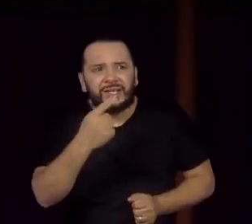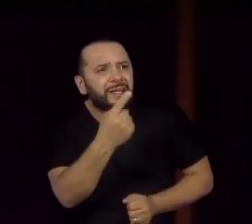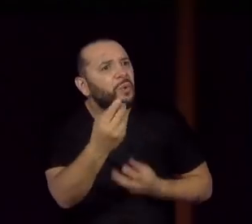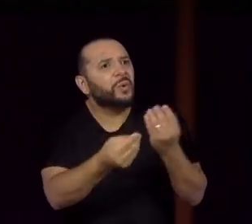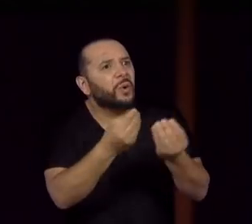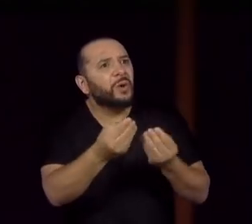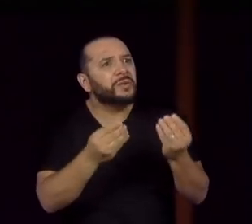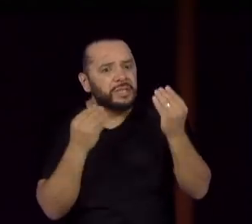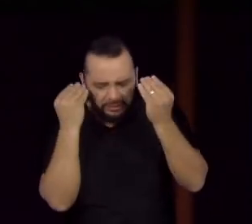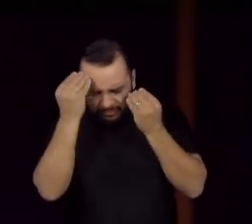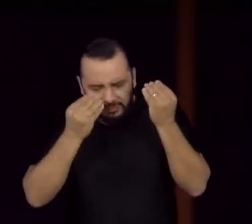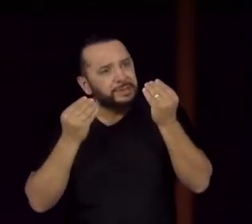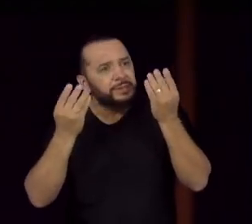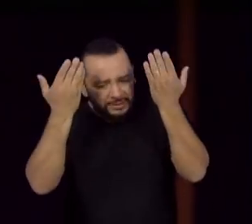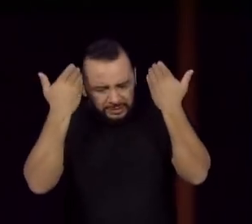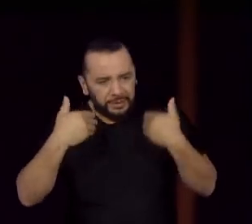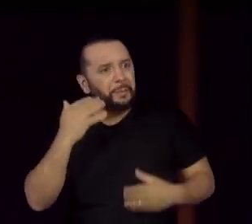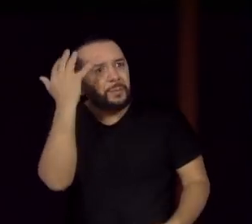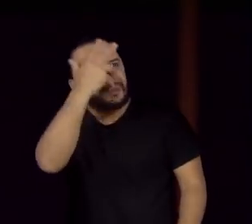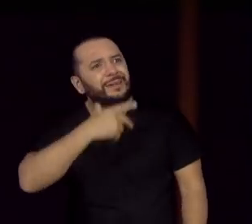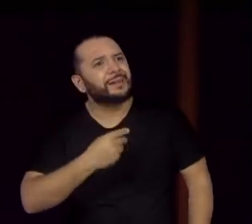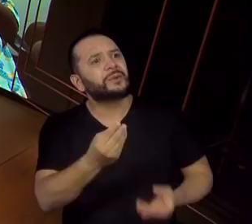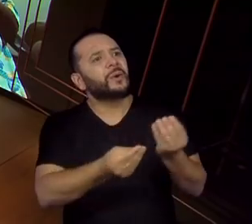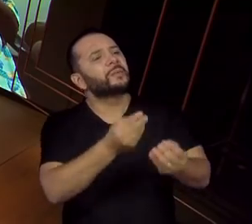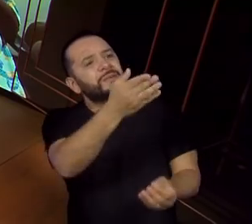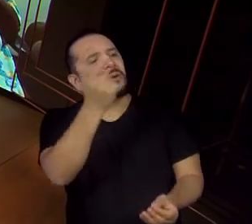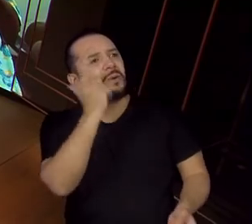a poção mágica? Qual é o segredo?